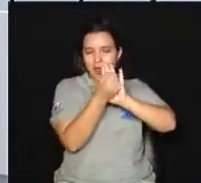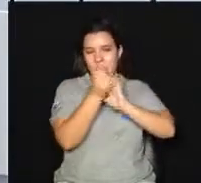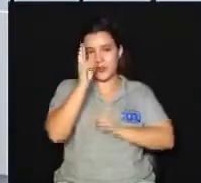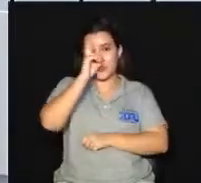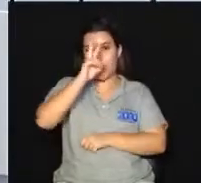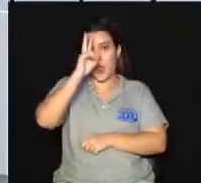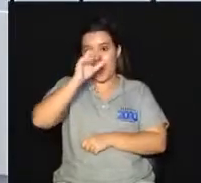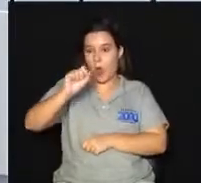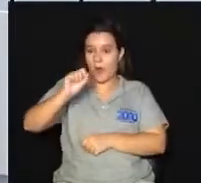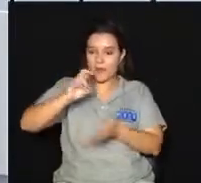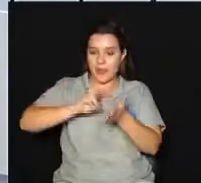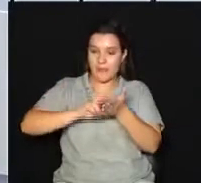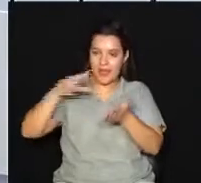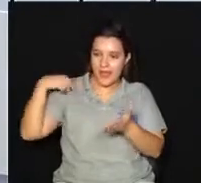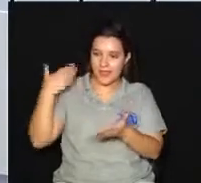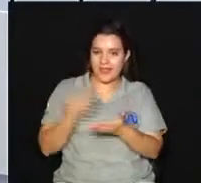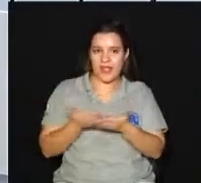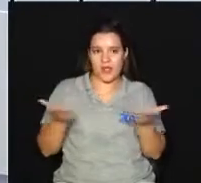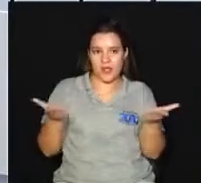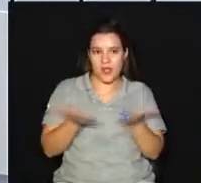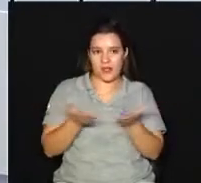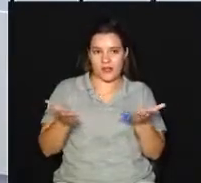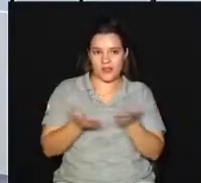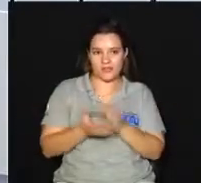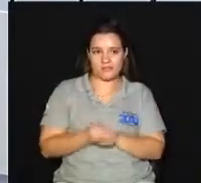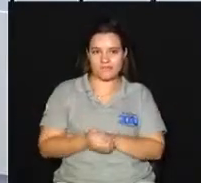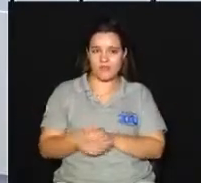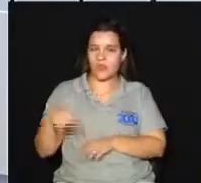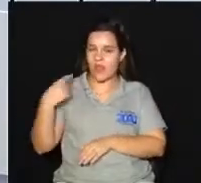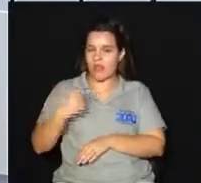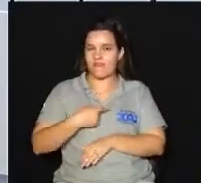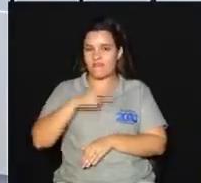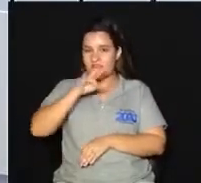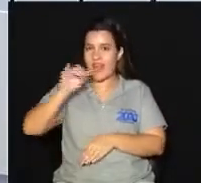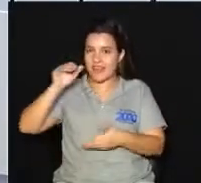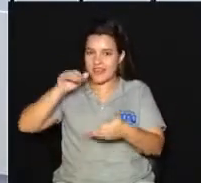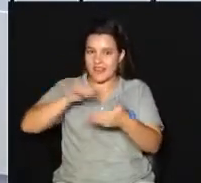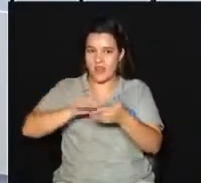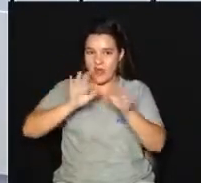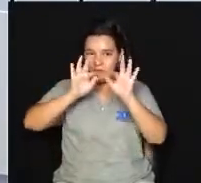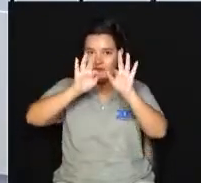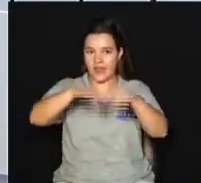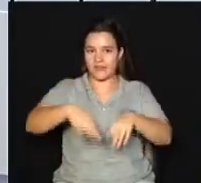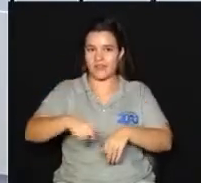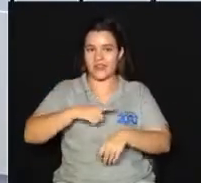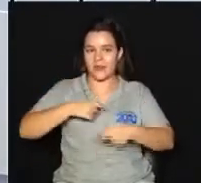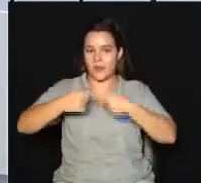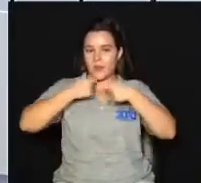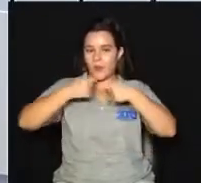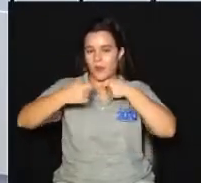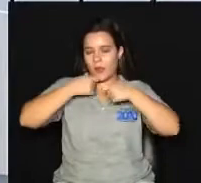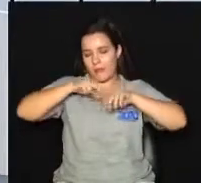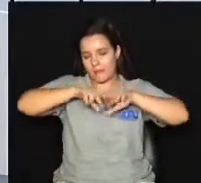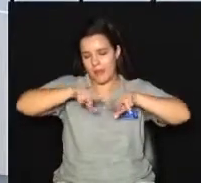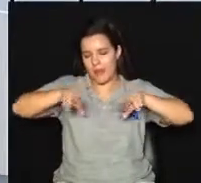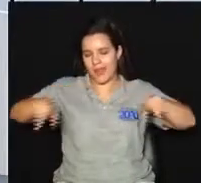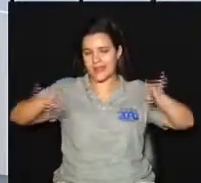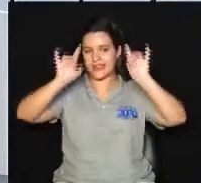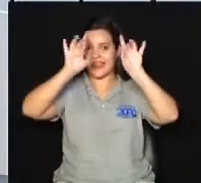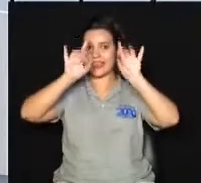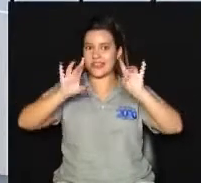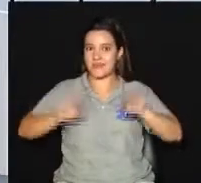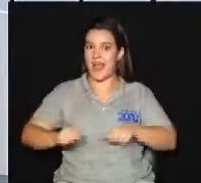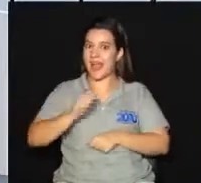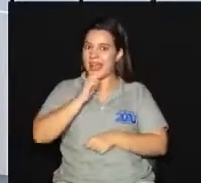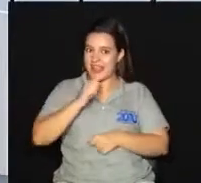desde as 8 horas da manhã. E nós vamos até o resultado final com muitas entrevistas especiais